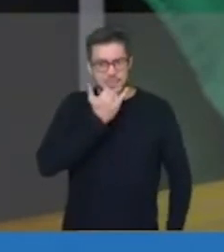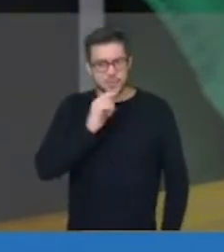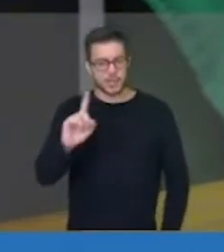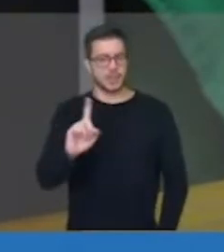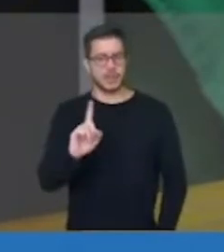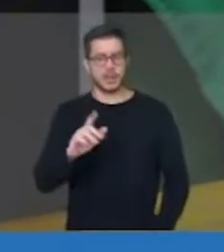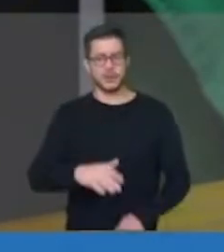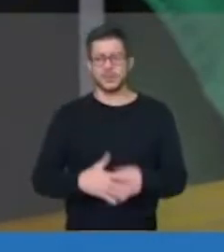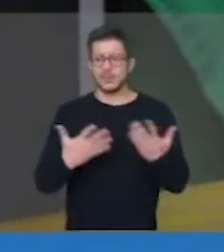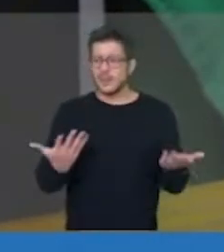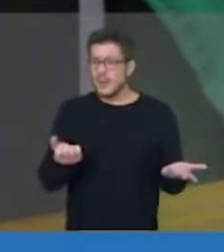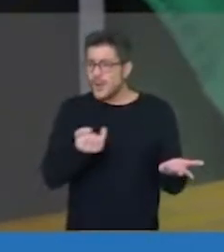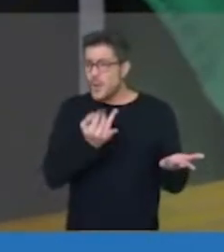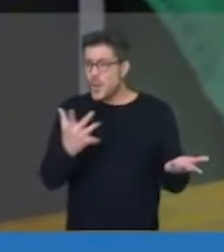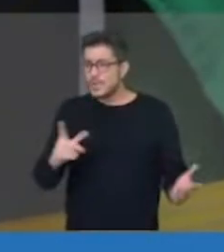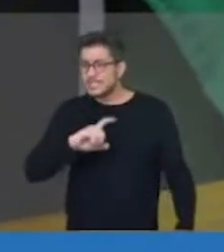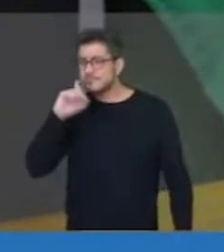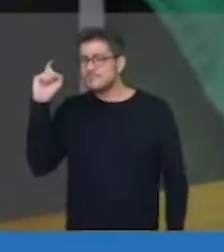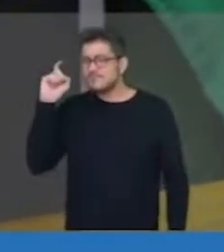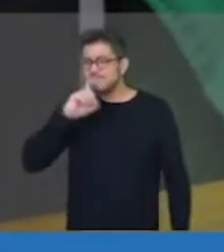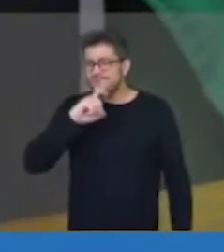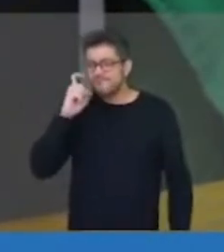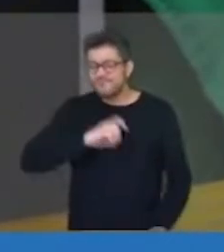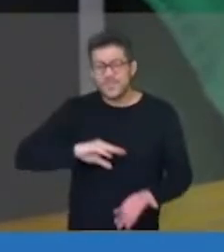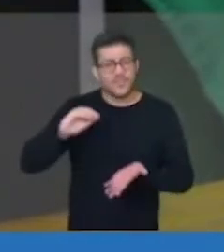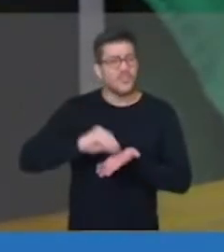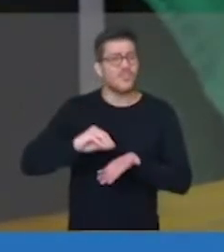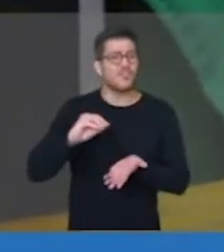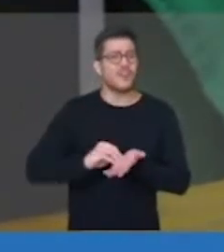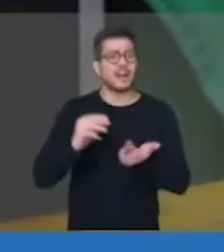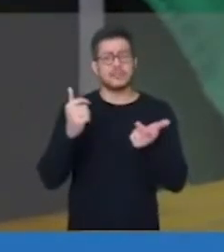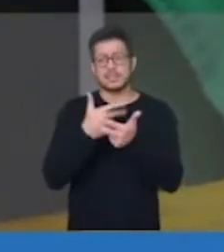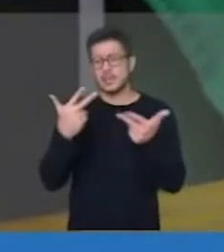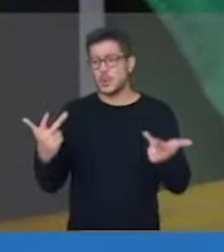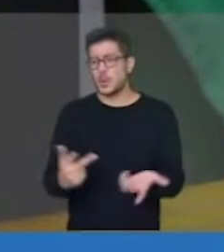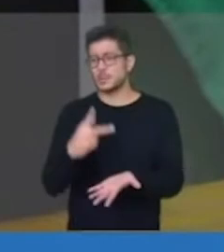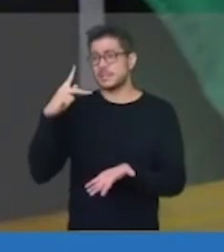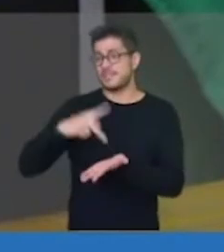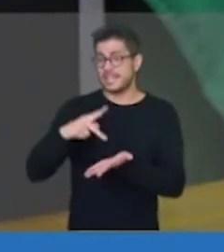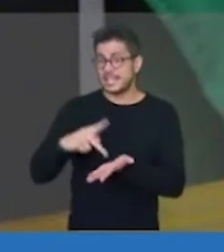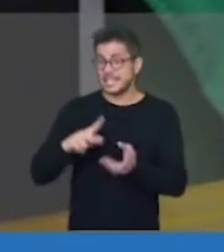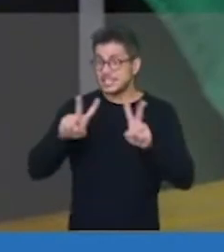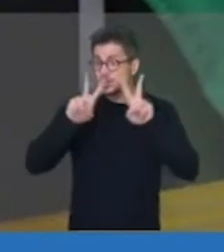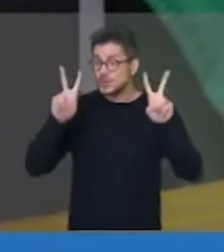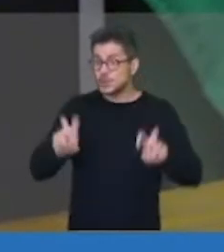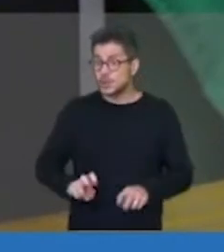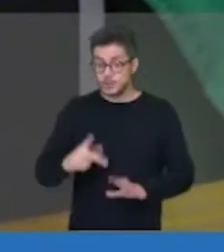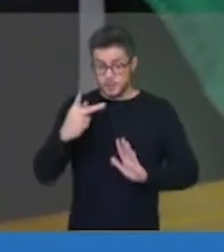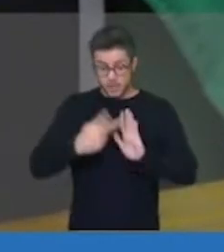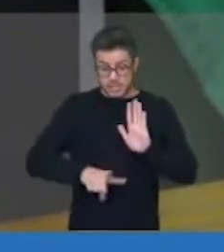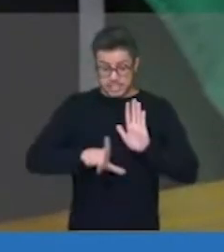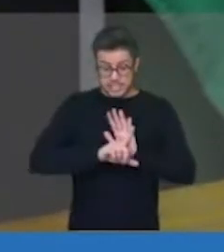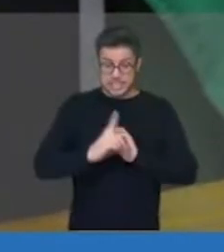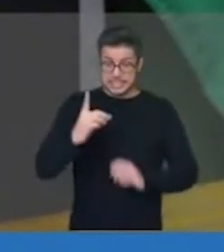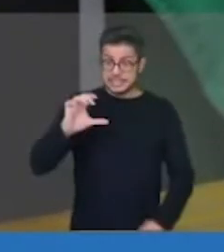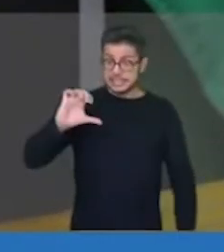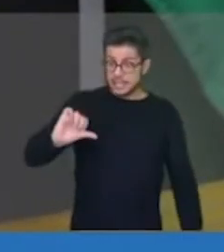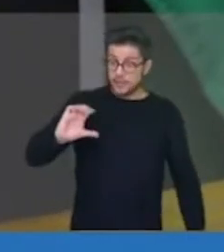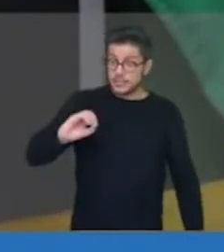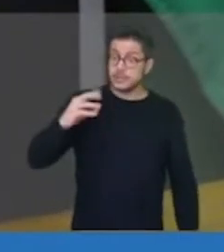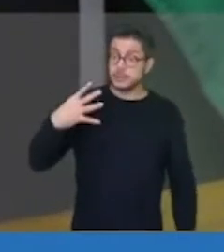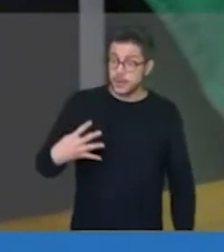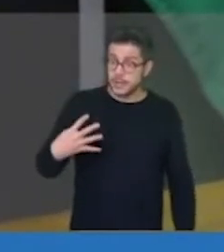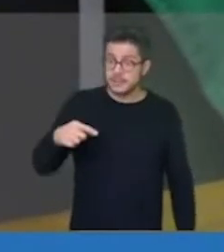de desinformação, de inverdades que estão propagando a respeito do PL 1904 é sim diabólico